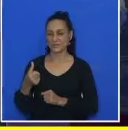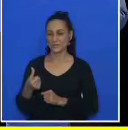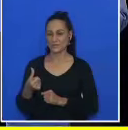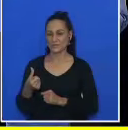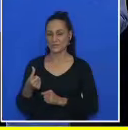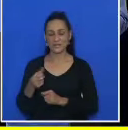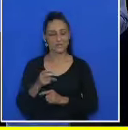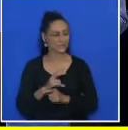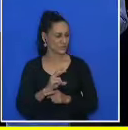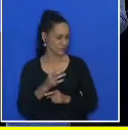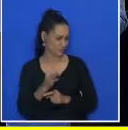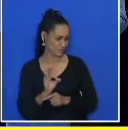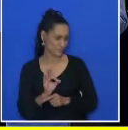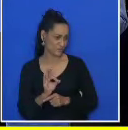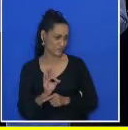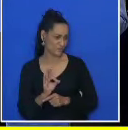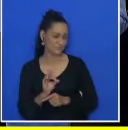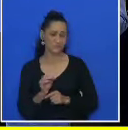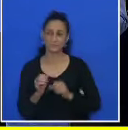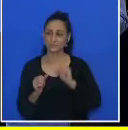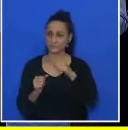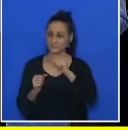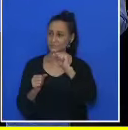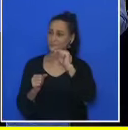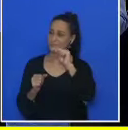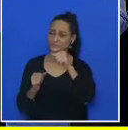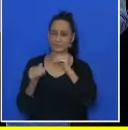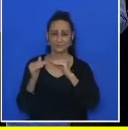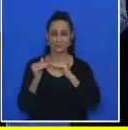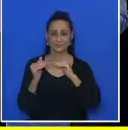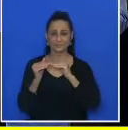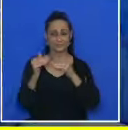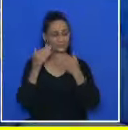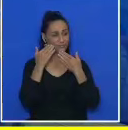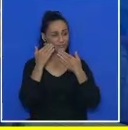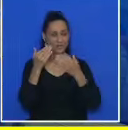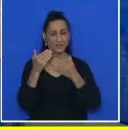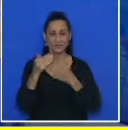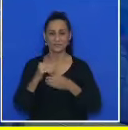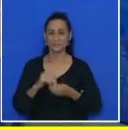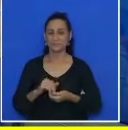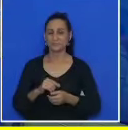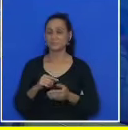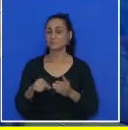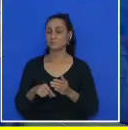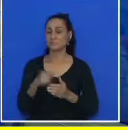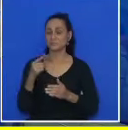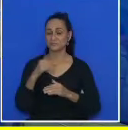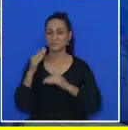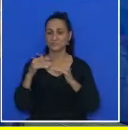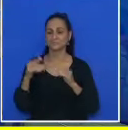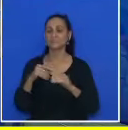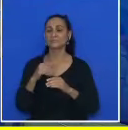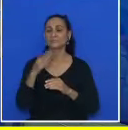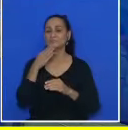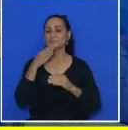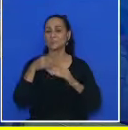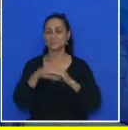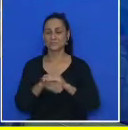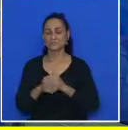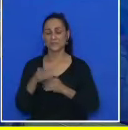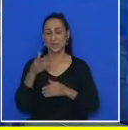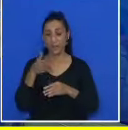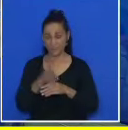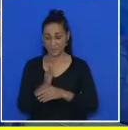56. Auditoras, confirmam? Sim, confirmo. Sim, confirmo. Obrigado. Primeira etapa da Time Mania